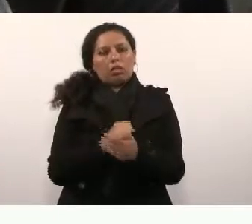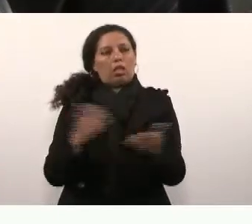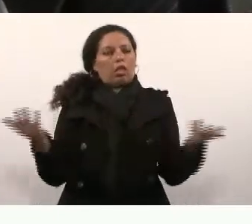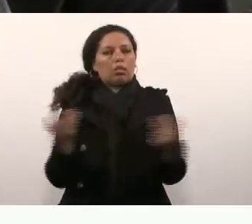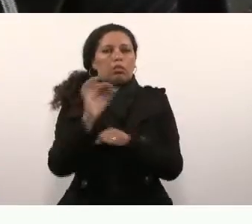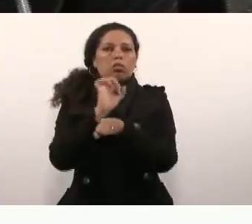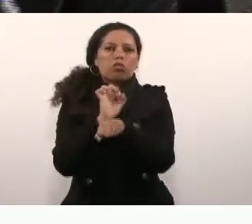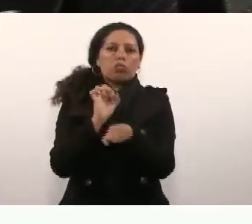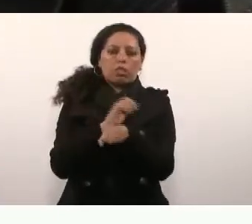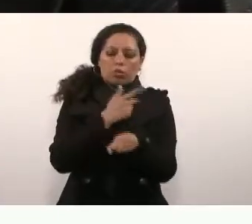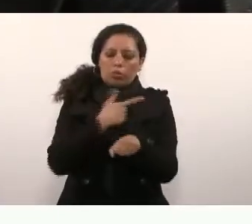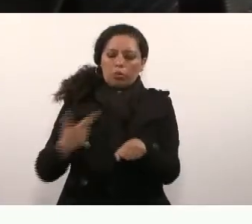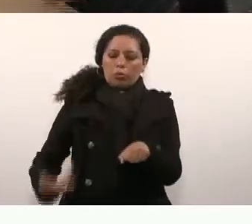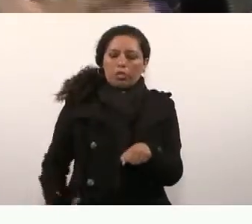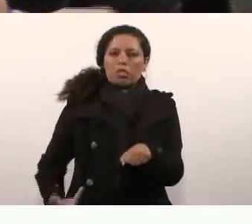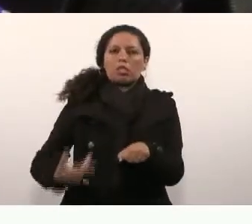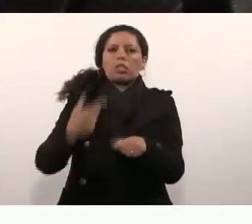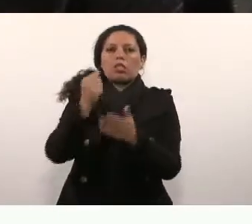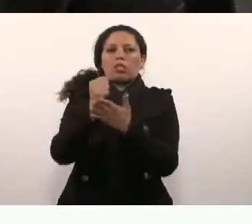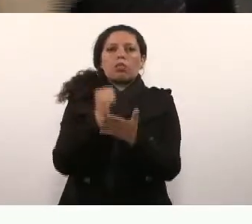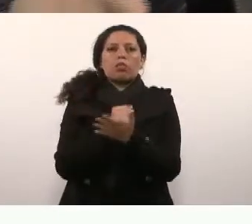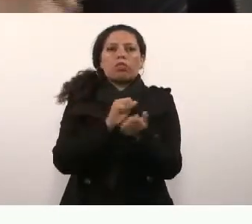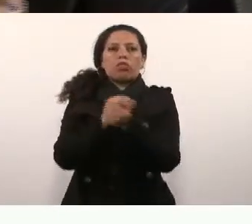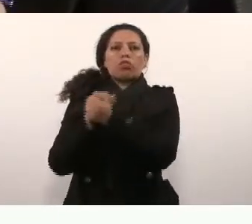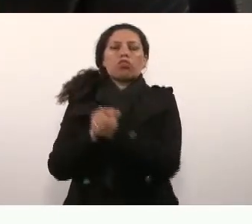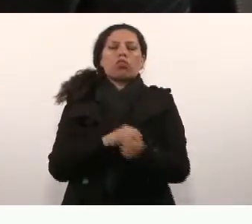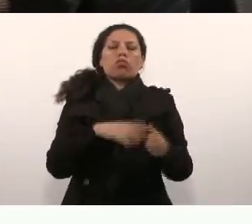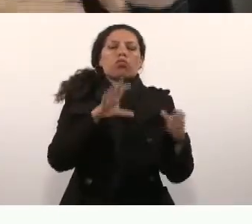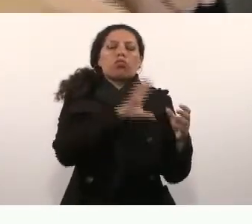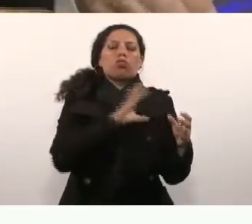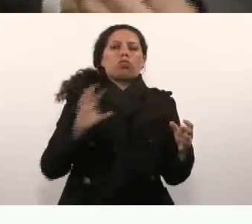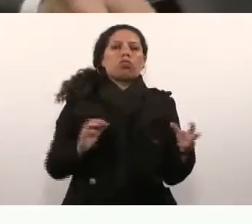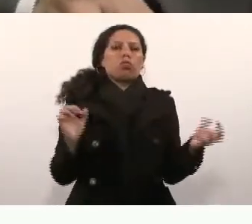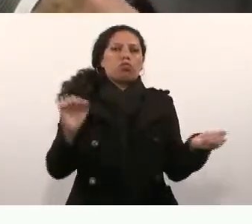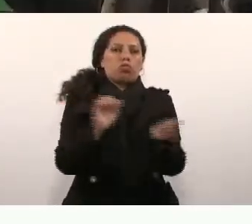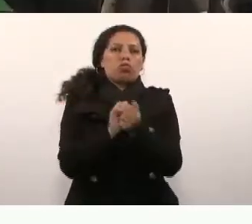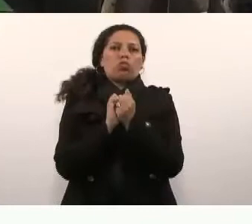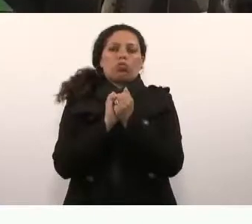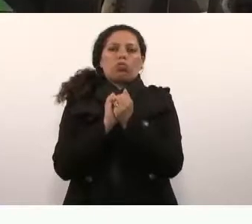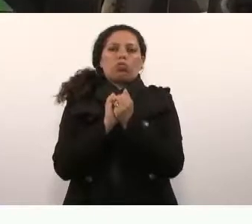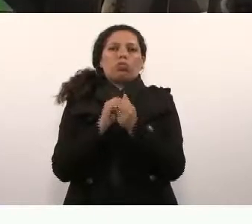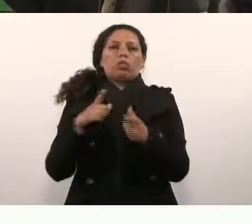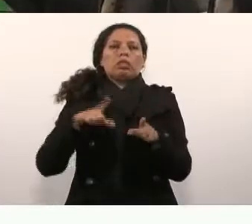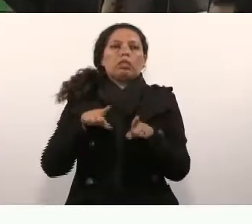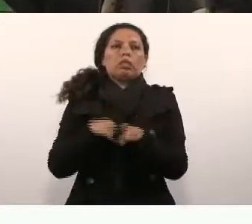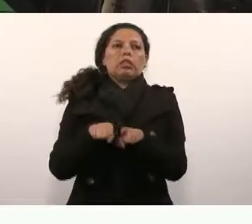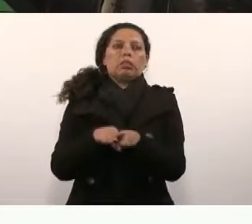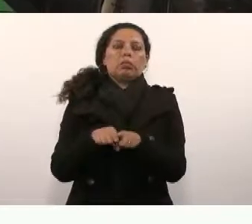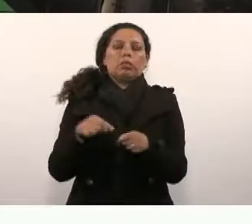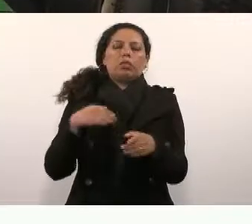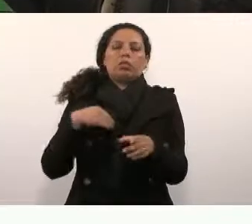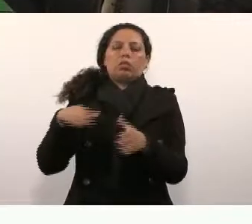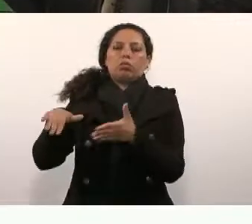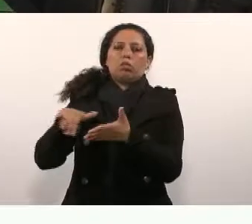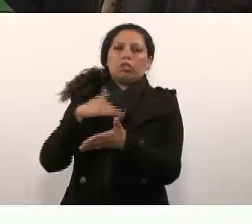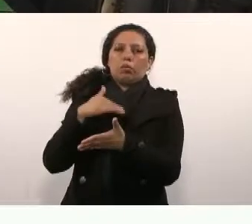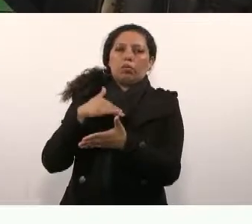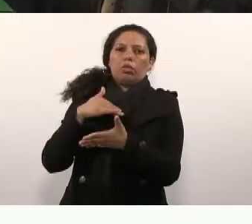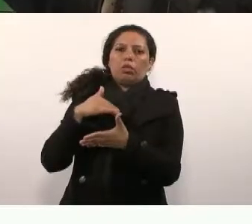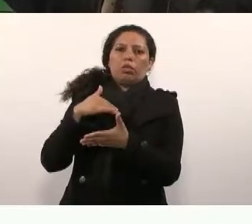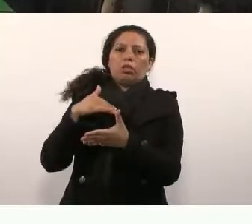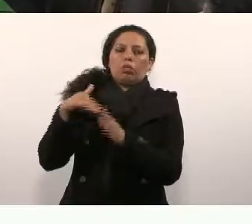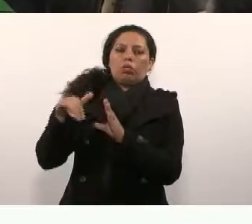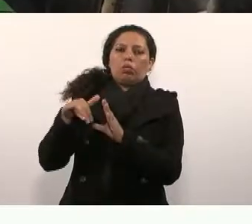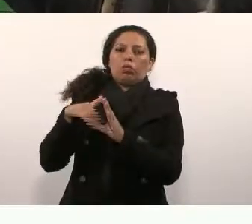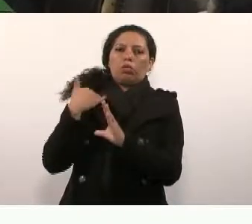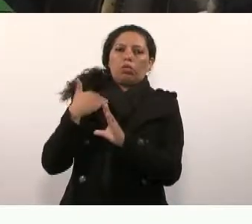da presidência da Casa, deputado Valdec Carneiro, com as outras comissões, que a gente faça esse conjunto. Tem o encaminhamento do deputado Jair Bittencourt, presidente. Exatamente.